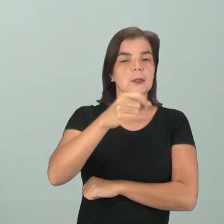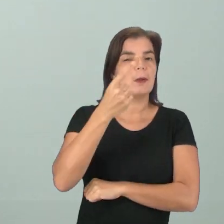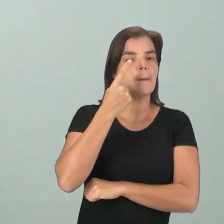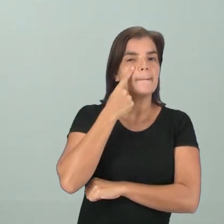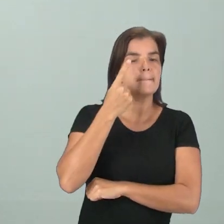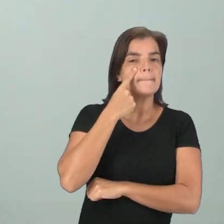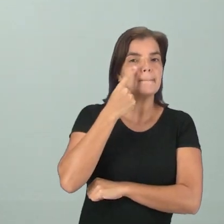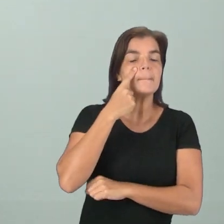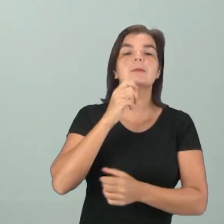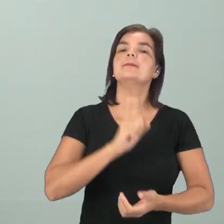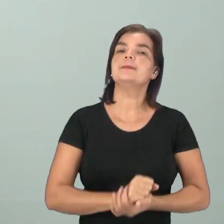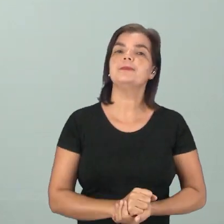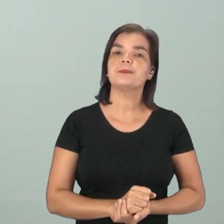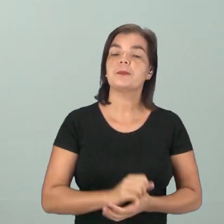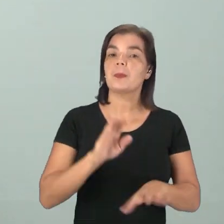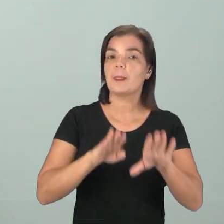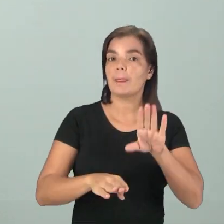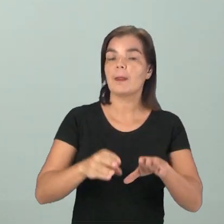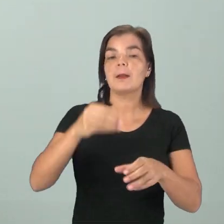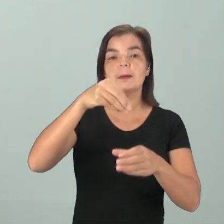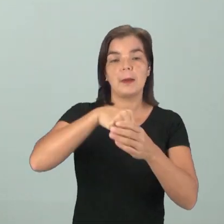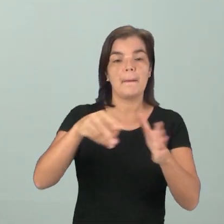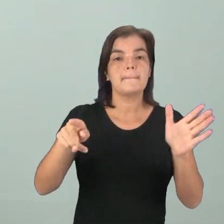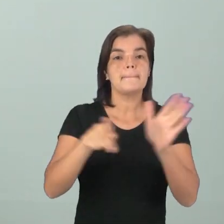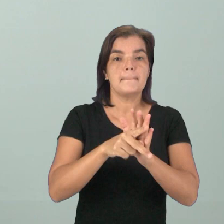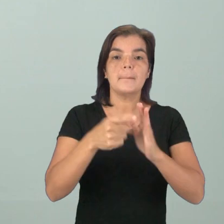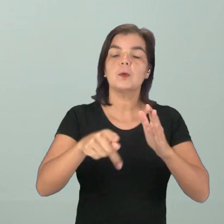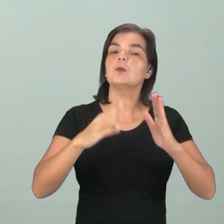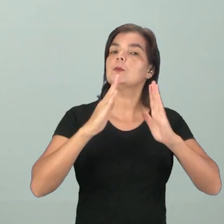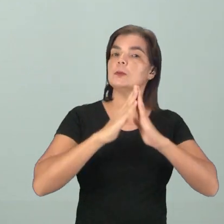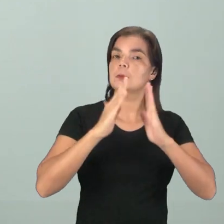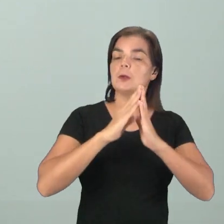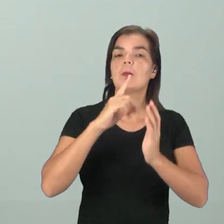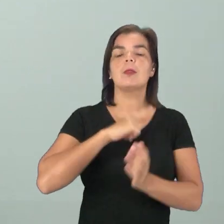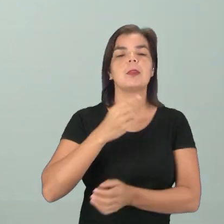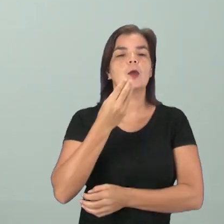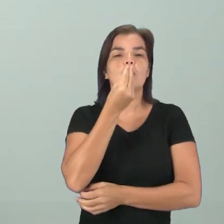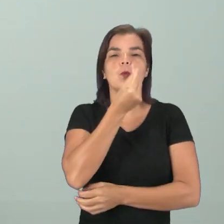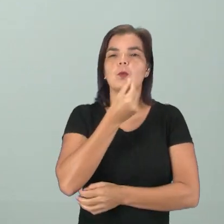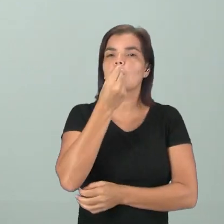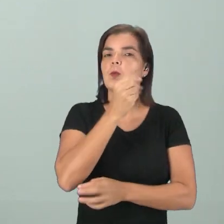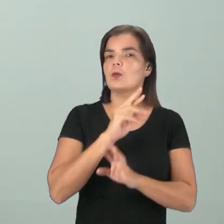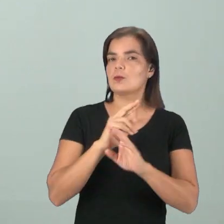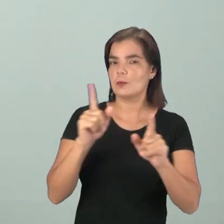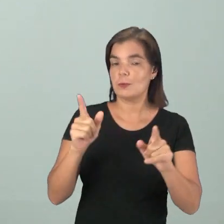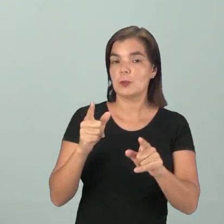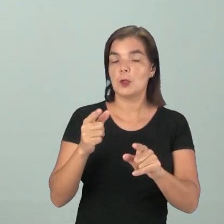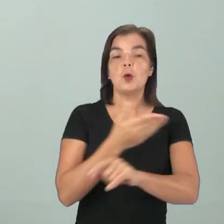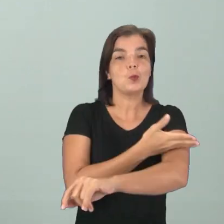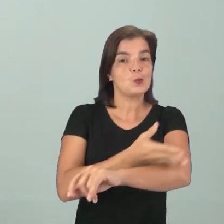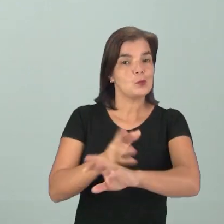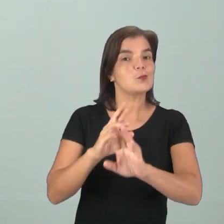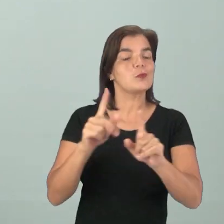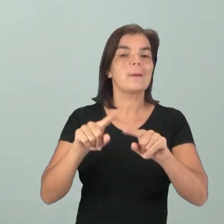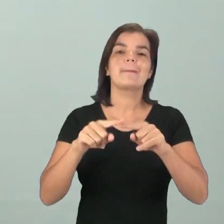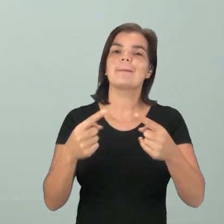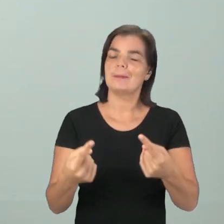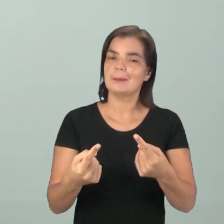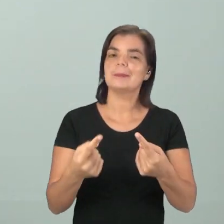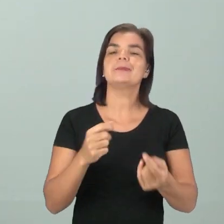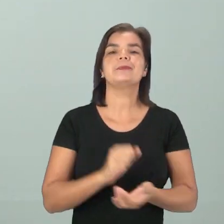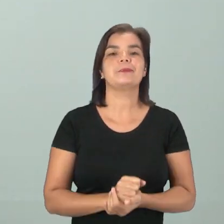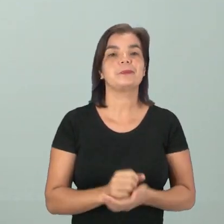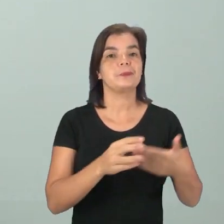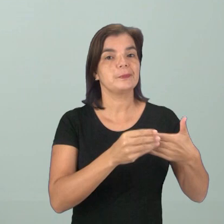prestar atenção muitas vezes até dentro da nossa própria casa, a gente tem gostos diferentes, costumes diferentes, mas isso a